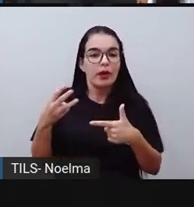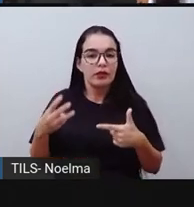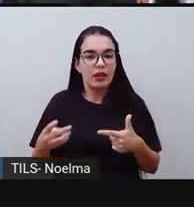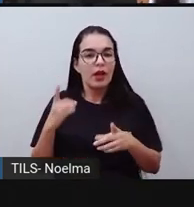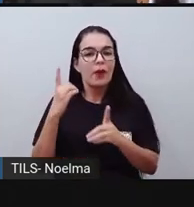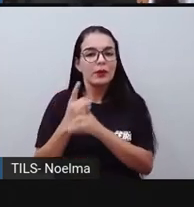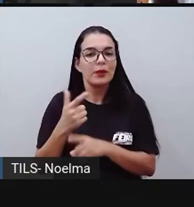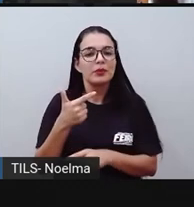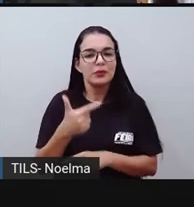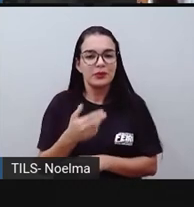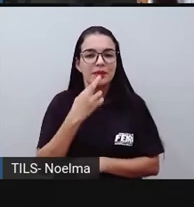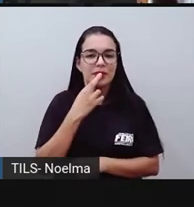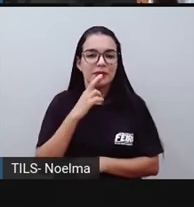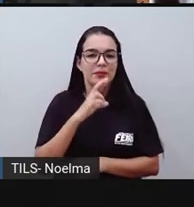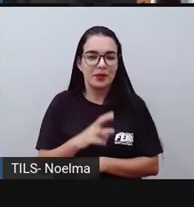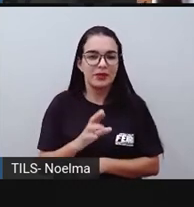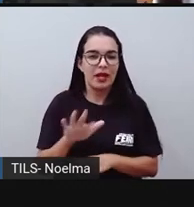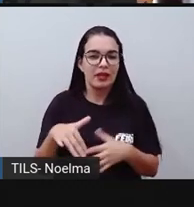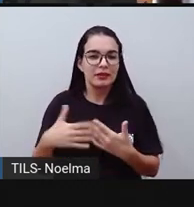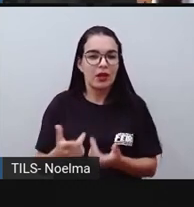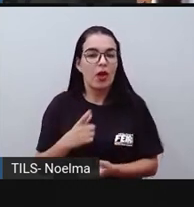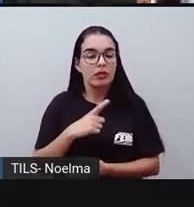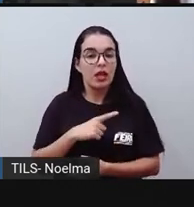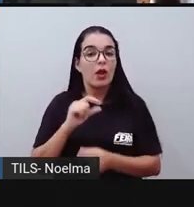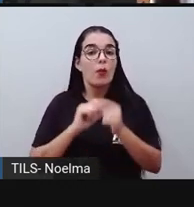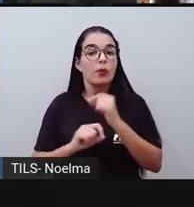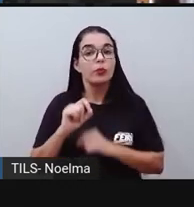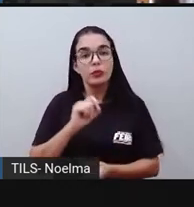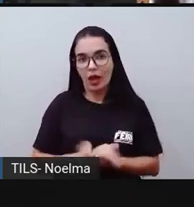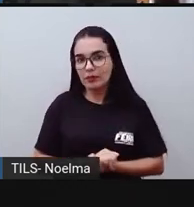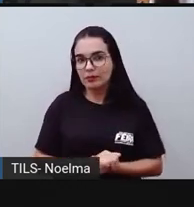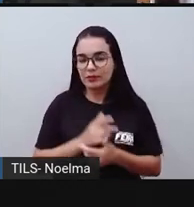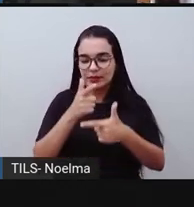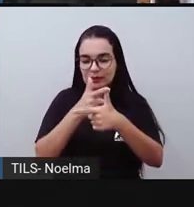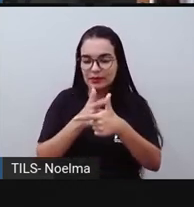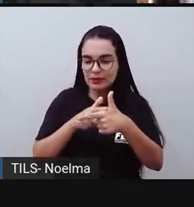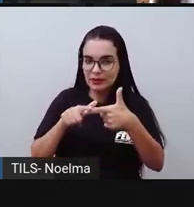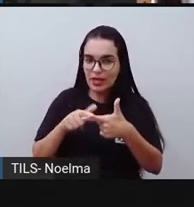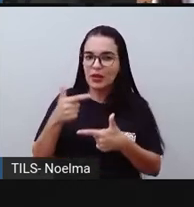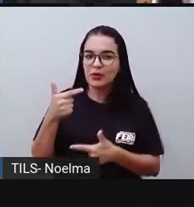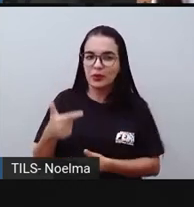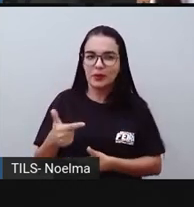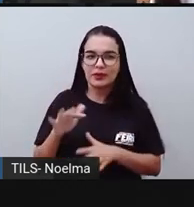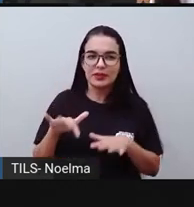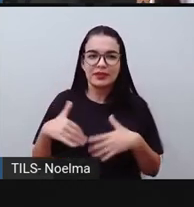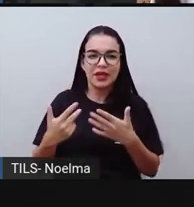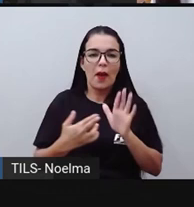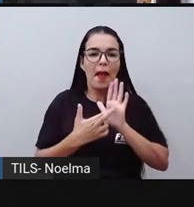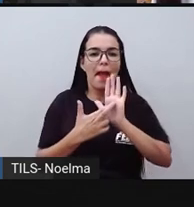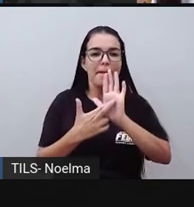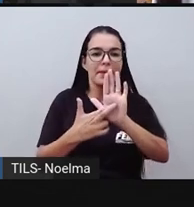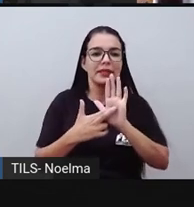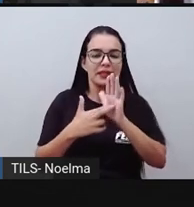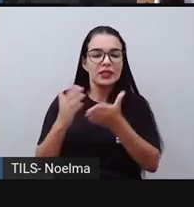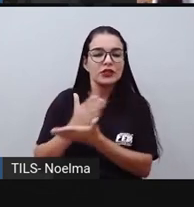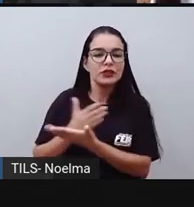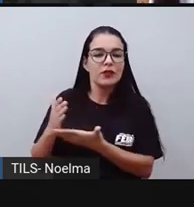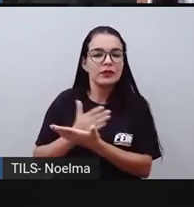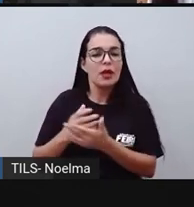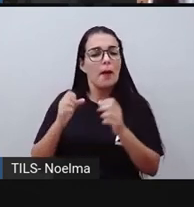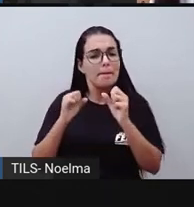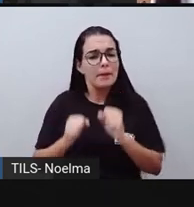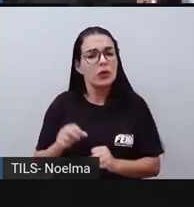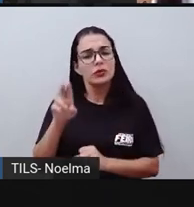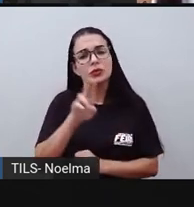como resposta. Ou seja, a resposta dessa divisão é 2. E para representar uma divisão, nós também